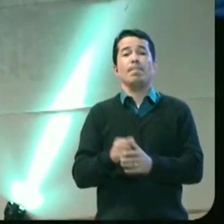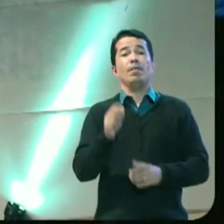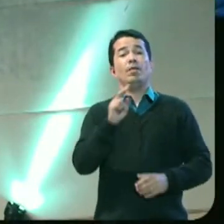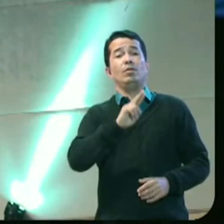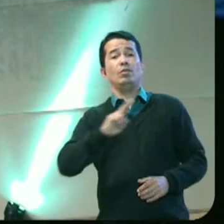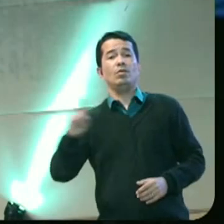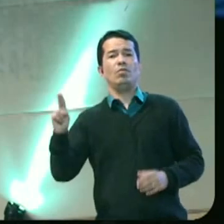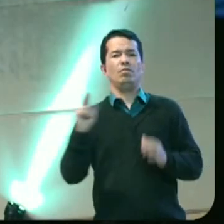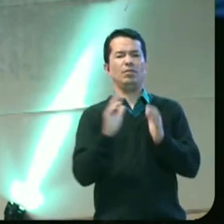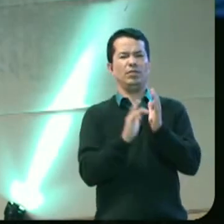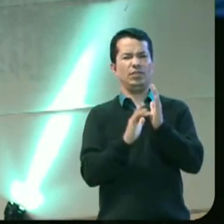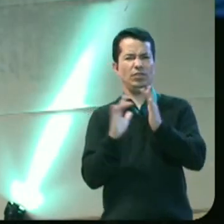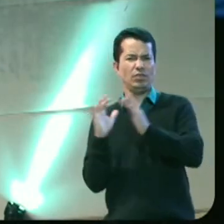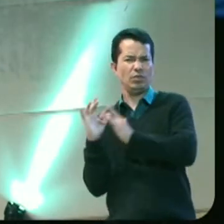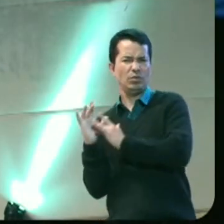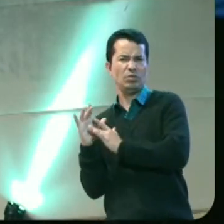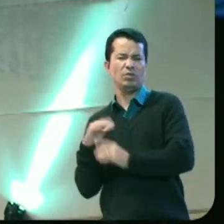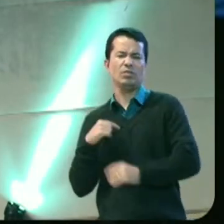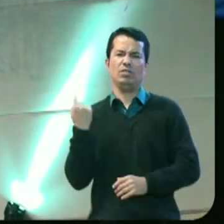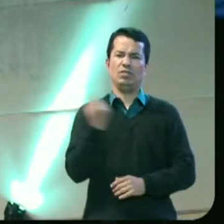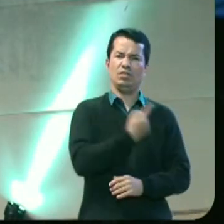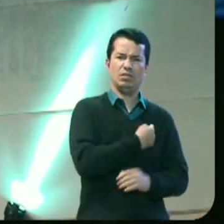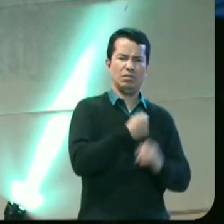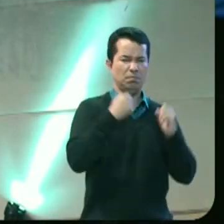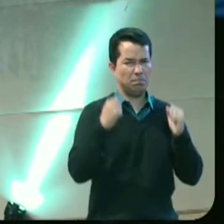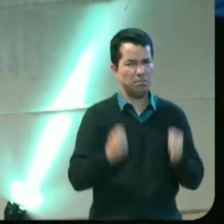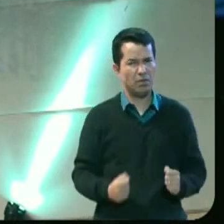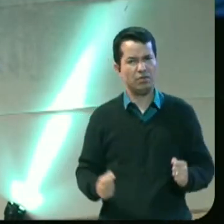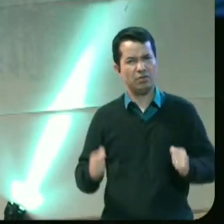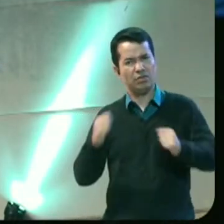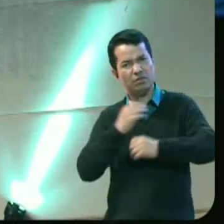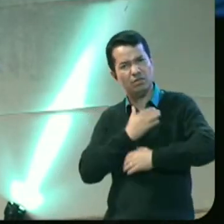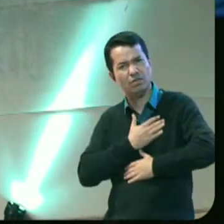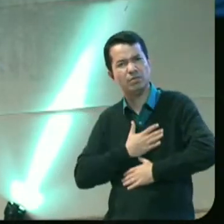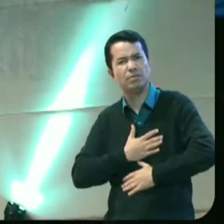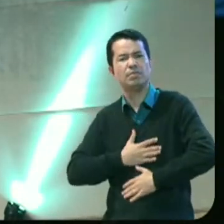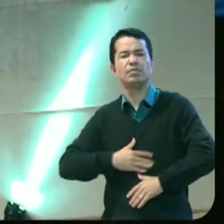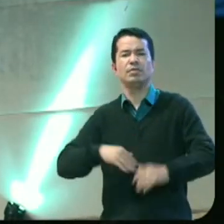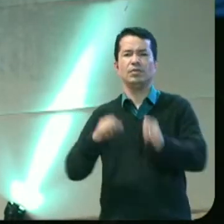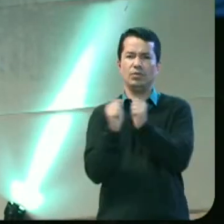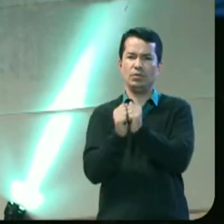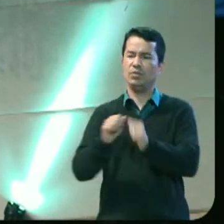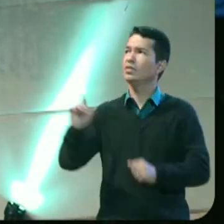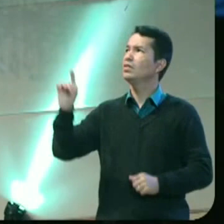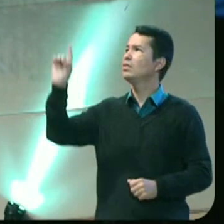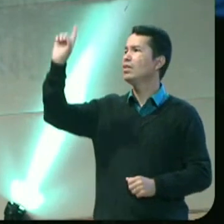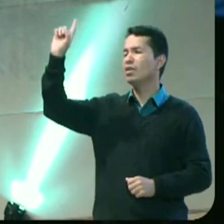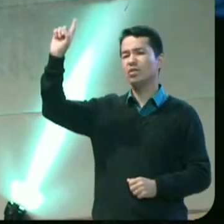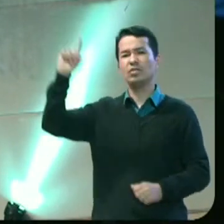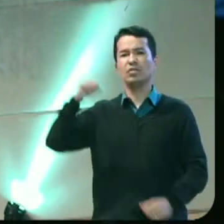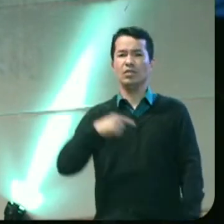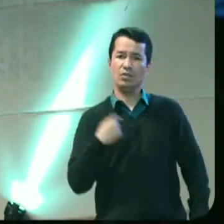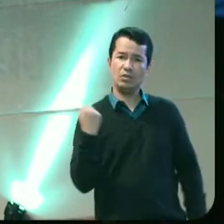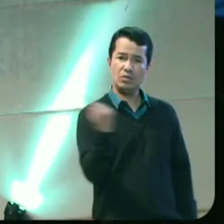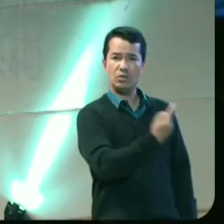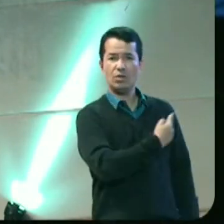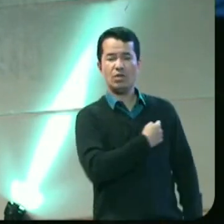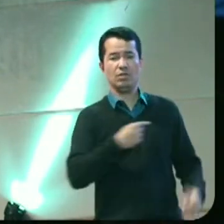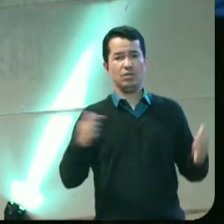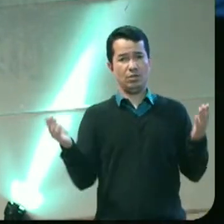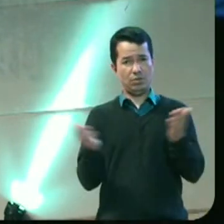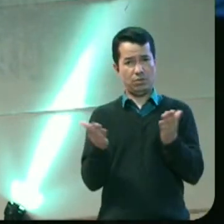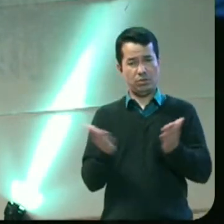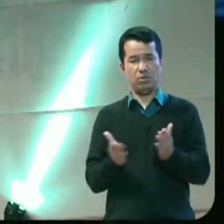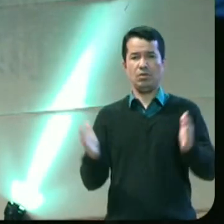Jesus nós possamos encontrar esse descanso, sabendo que Ele é Deus. gente vai orar para encerrar esse tempo. Eu gostaria